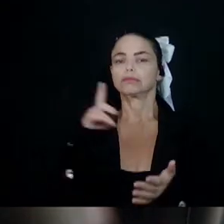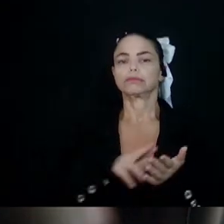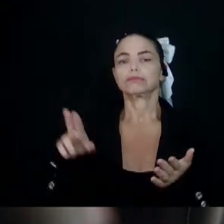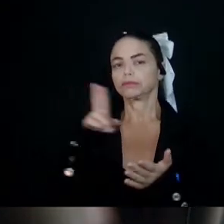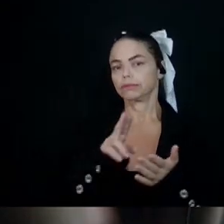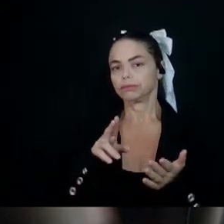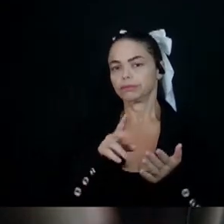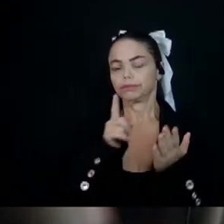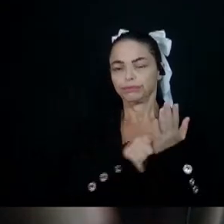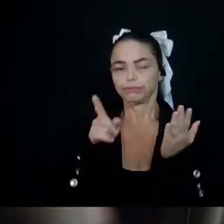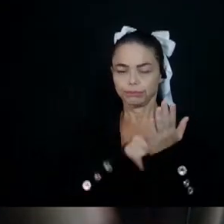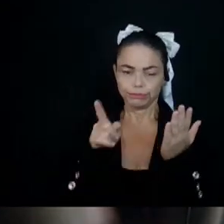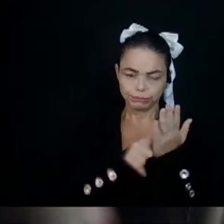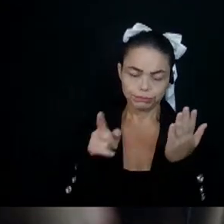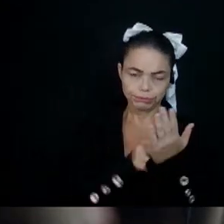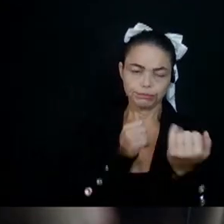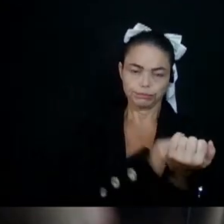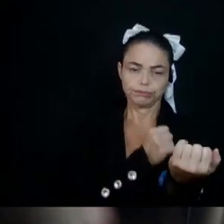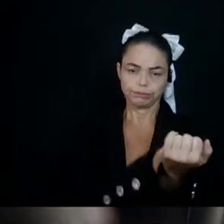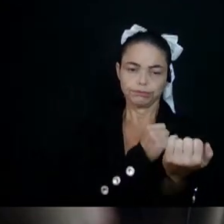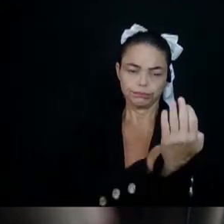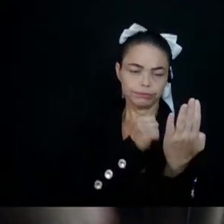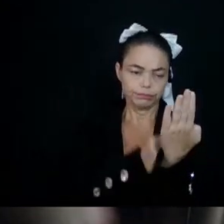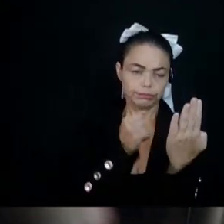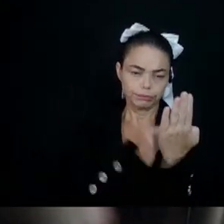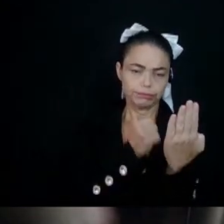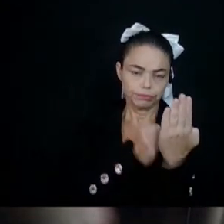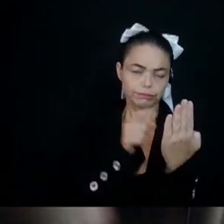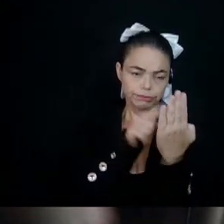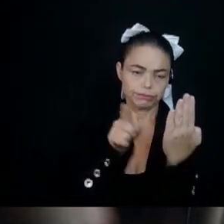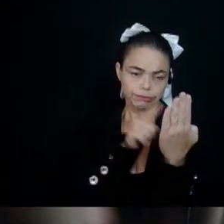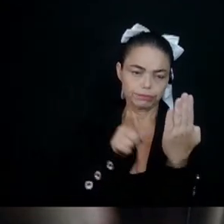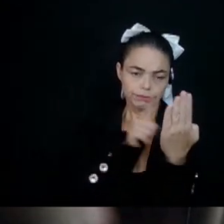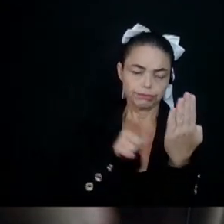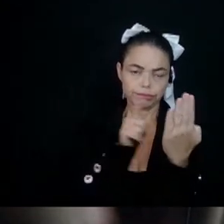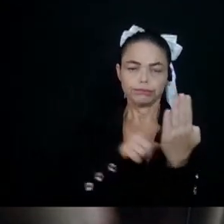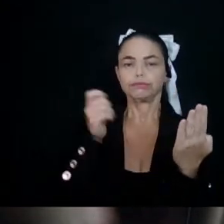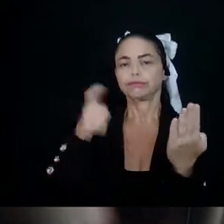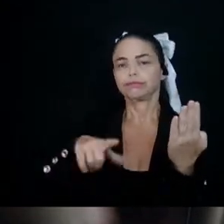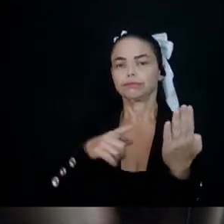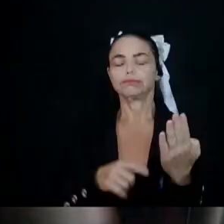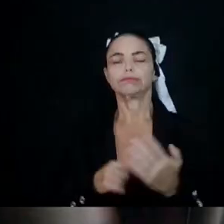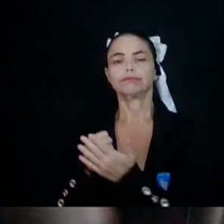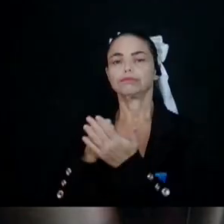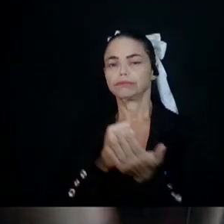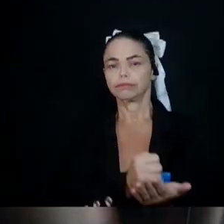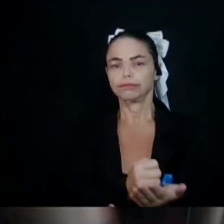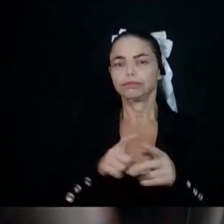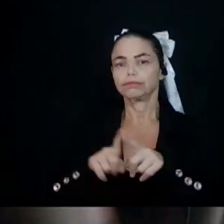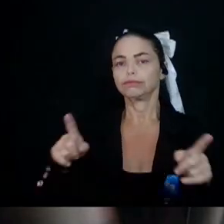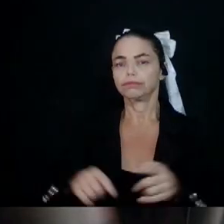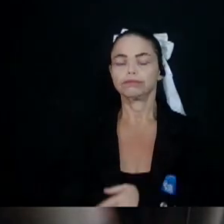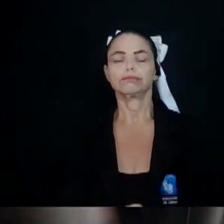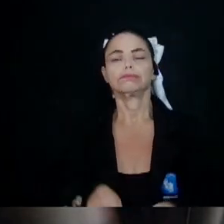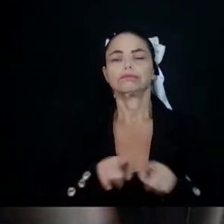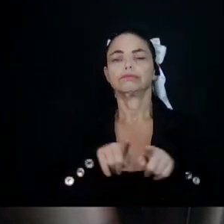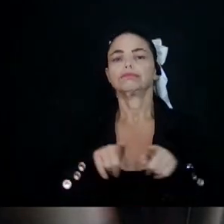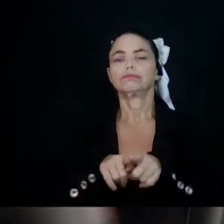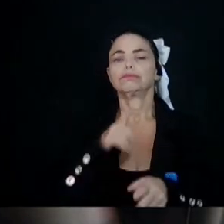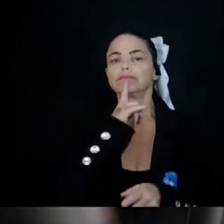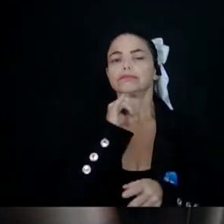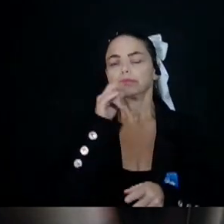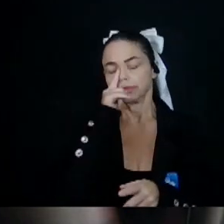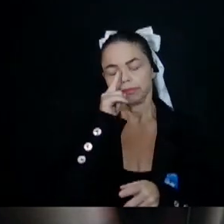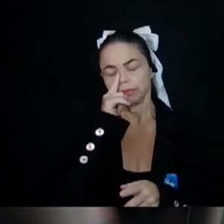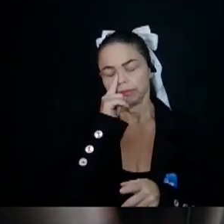das telas, né? Então, consegue sim auxiliar, mas cabe também aos pais fazerem